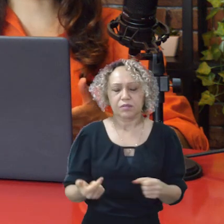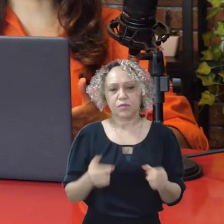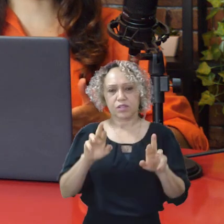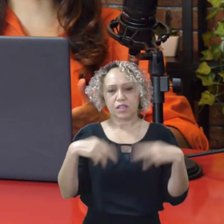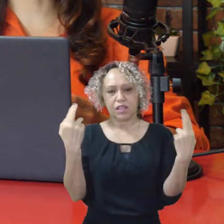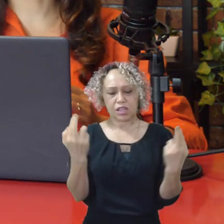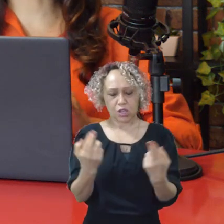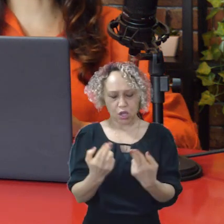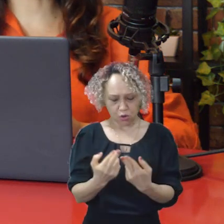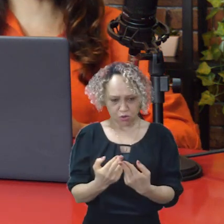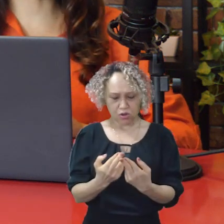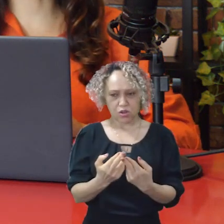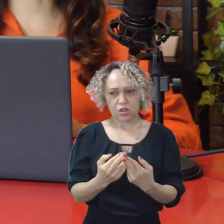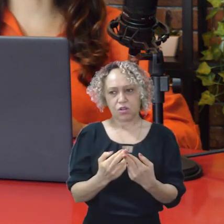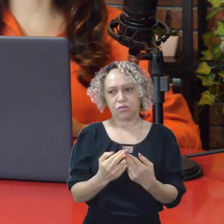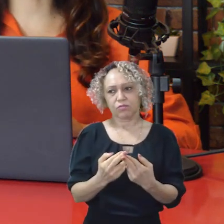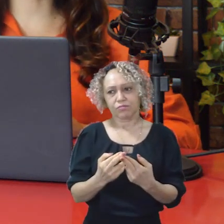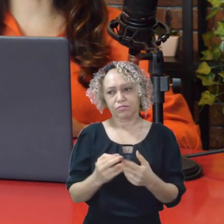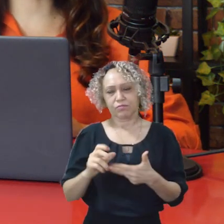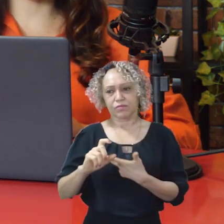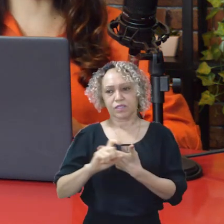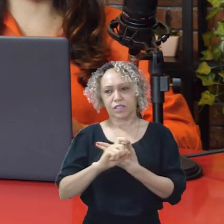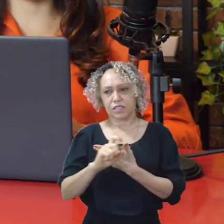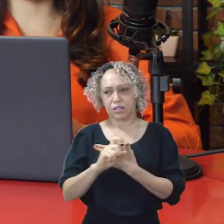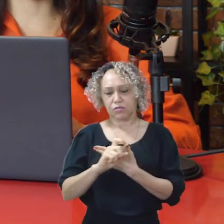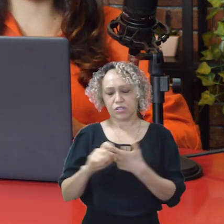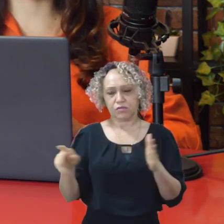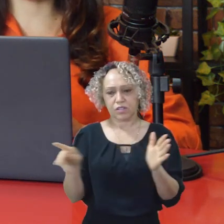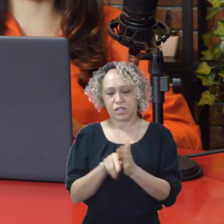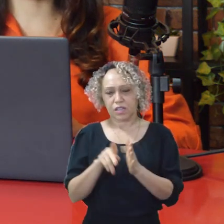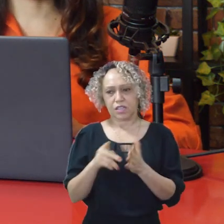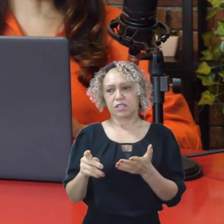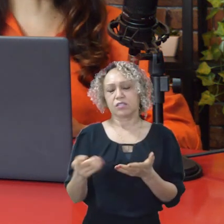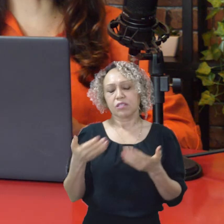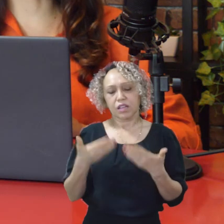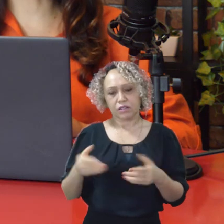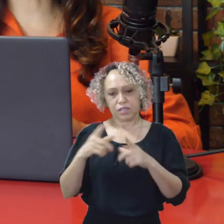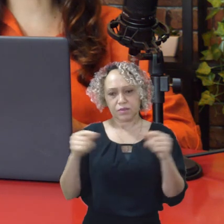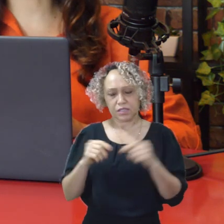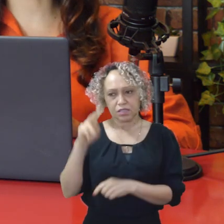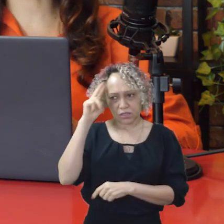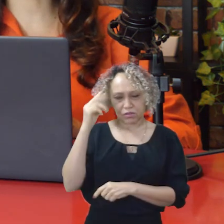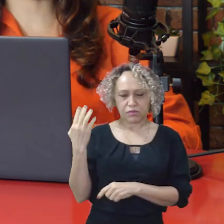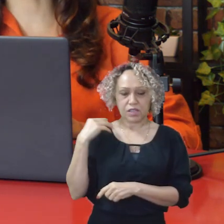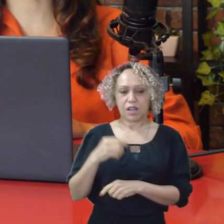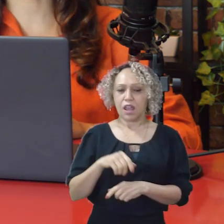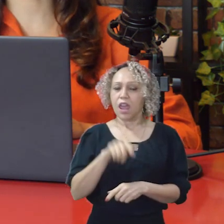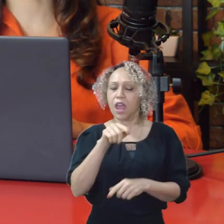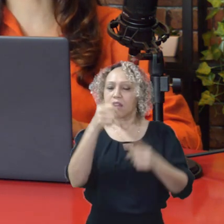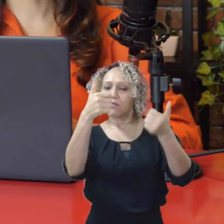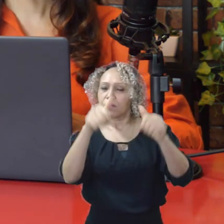entrevista coletiva logo após a reunião da Executiva Nacional em Brasília na segunda-feira, em que fez um balanço sobre o resultado